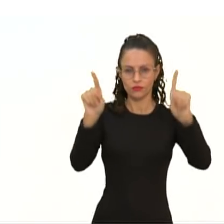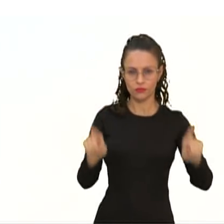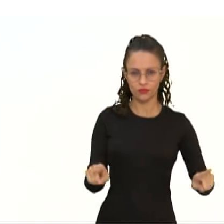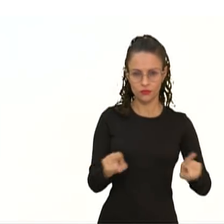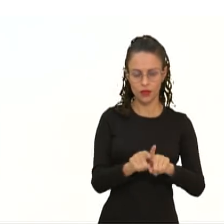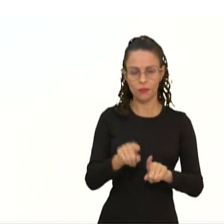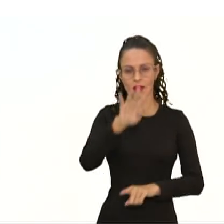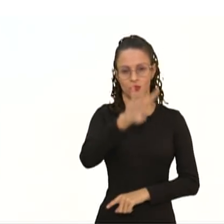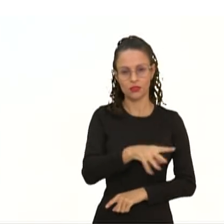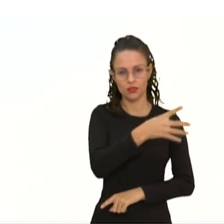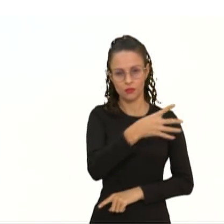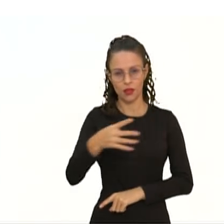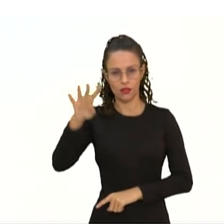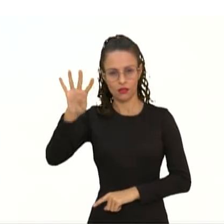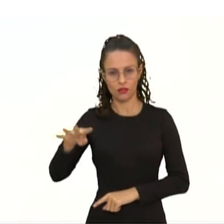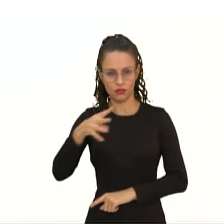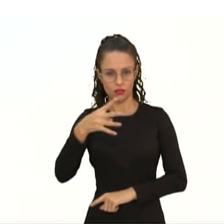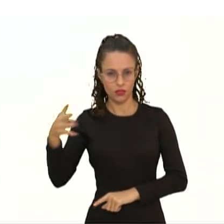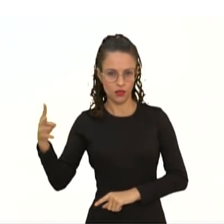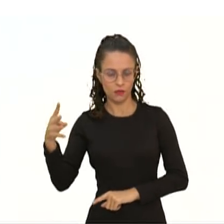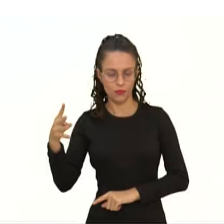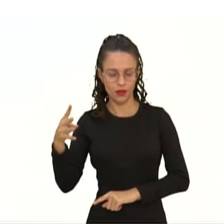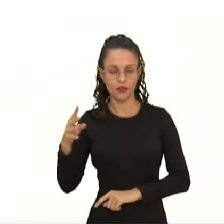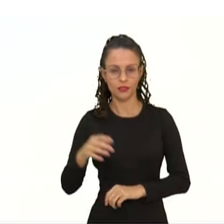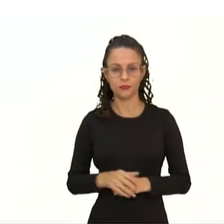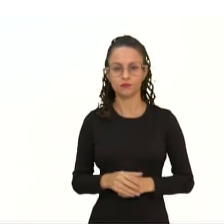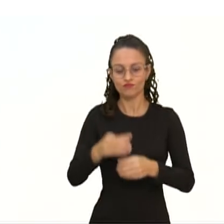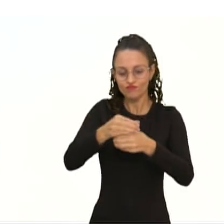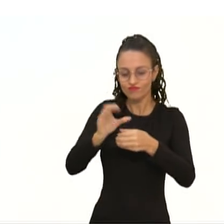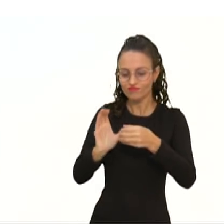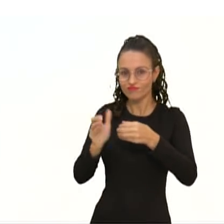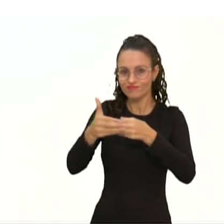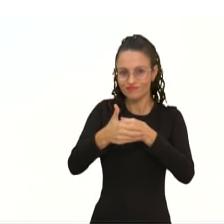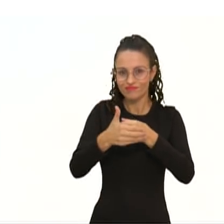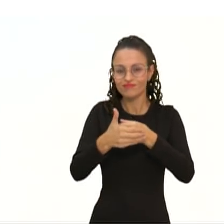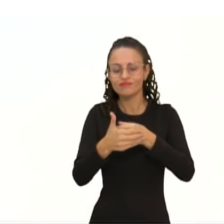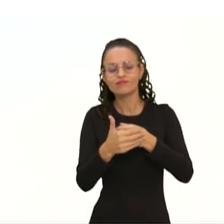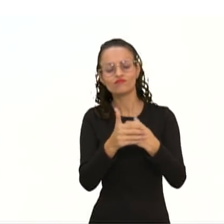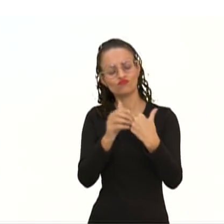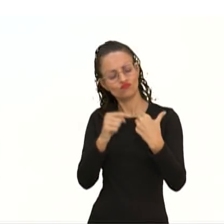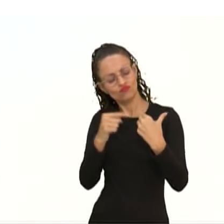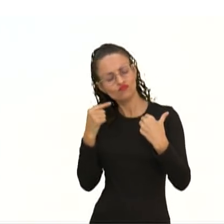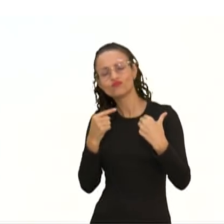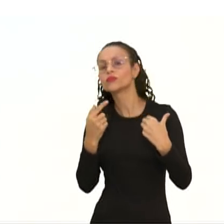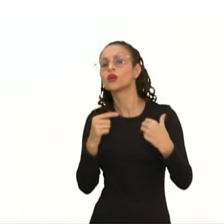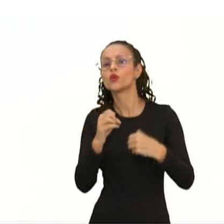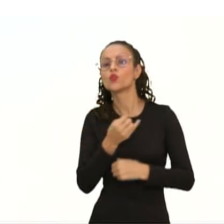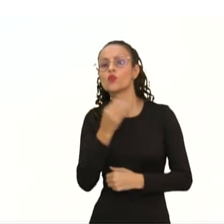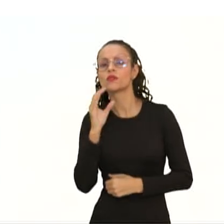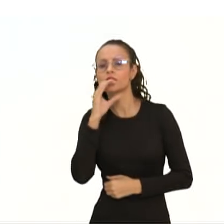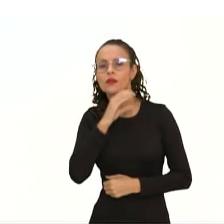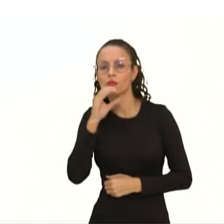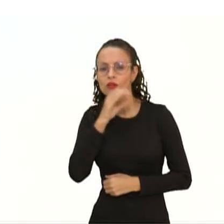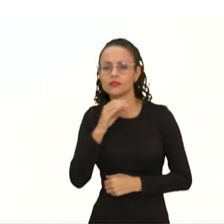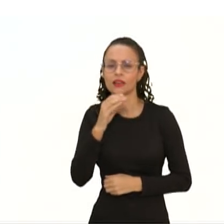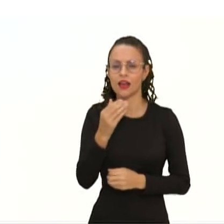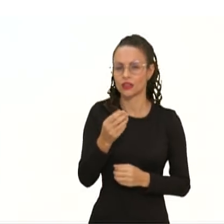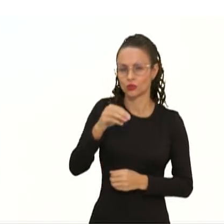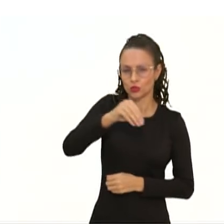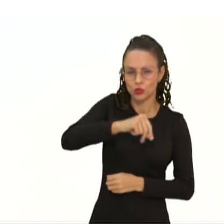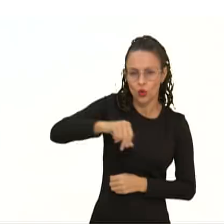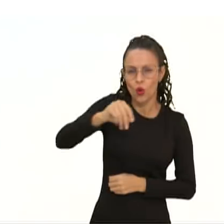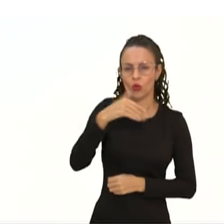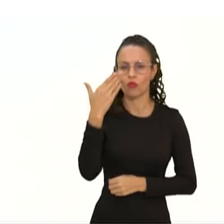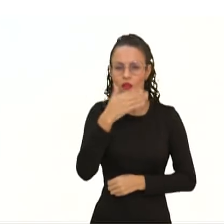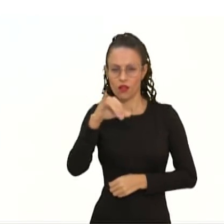tabelas nutricionais, aquilo que vem, né, no rótulo dos alimentos, que diz quanto de carboidrato, de calorias, de açúcar, de sódio,